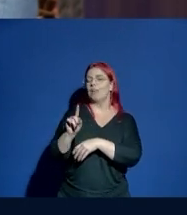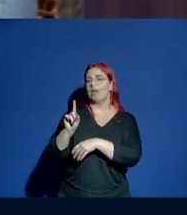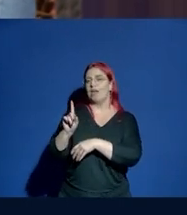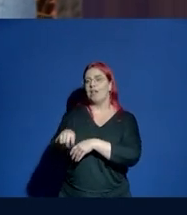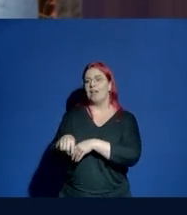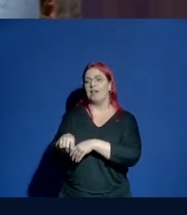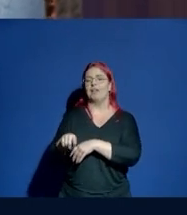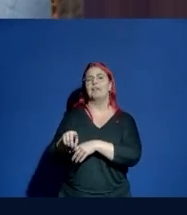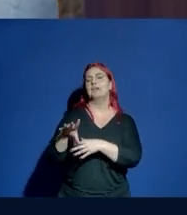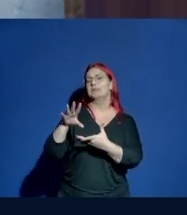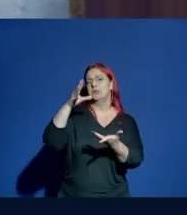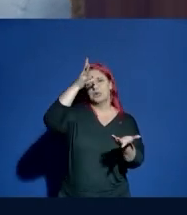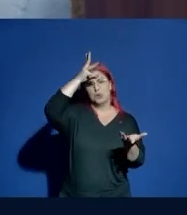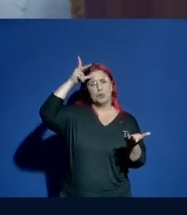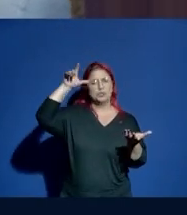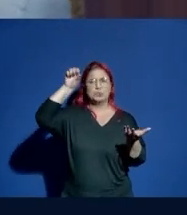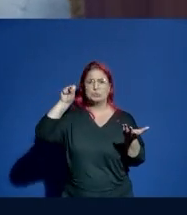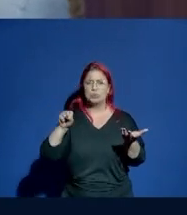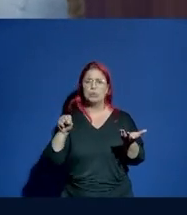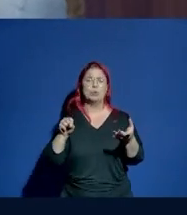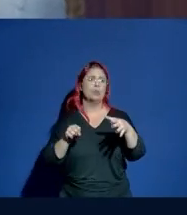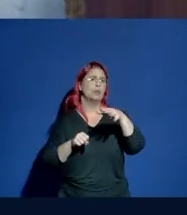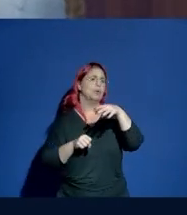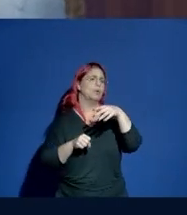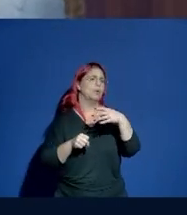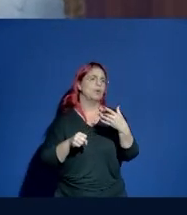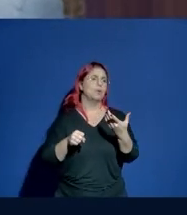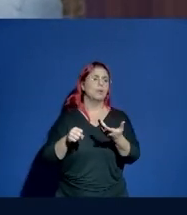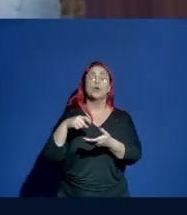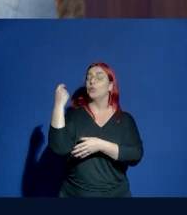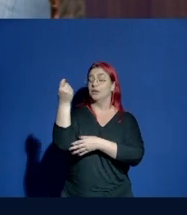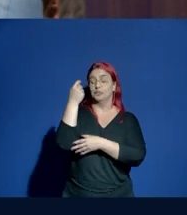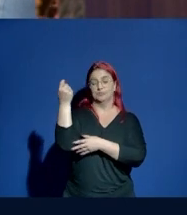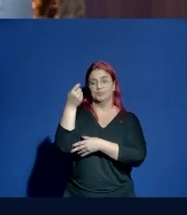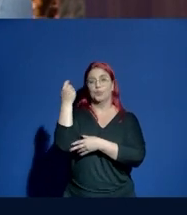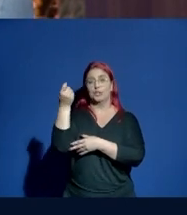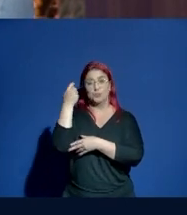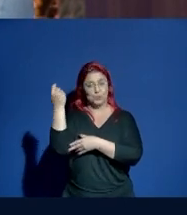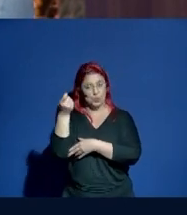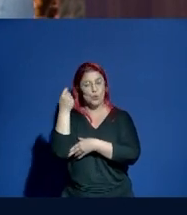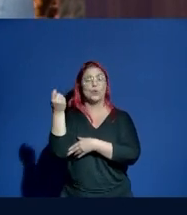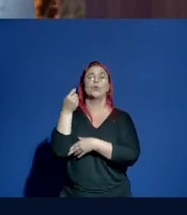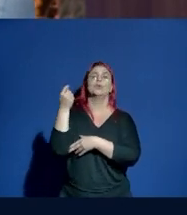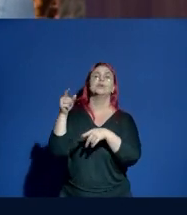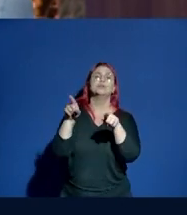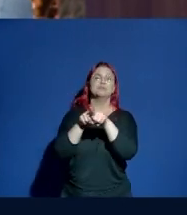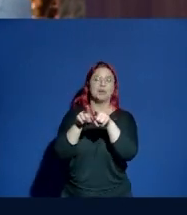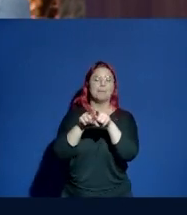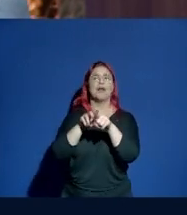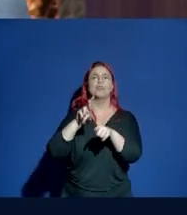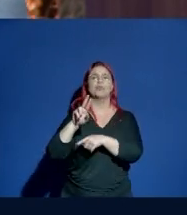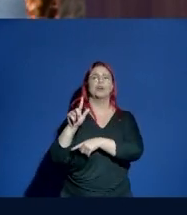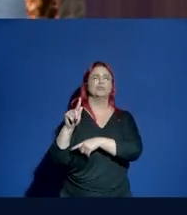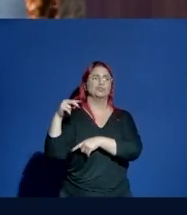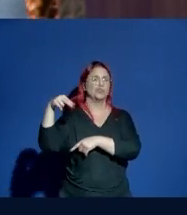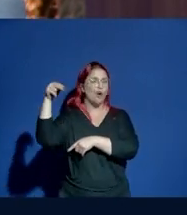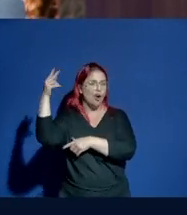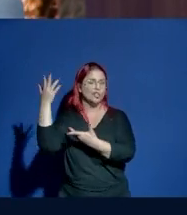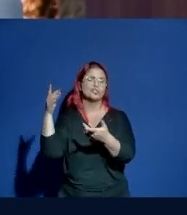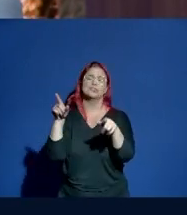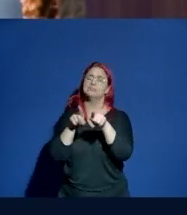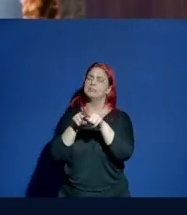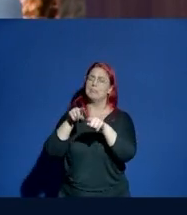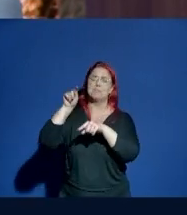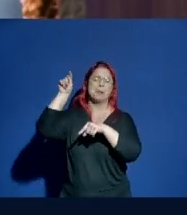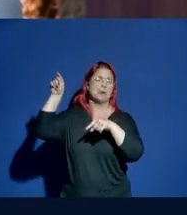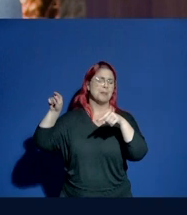é desenvolvida do Rio Grande do Sul ao Rio Grande do Norte do Espírito Santo ao Acre e é a mais longa e mais Ampla cadeia da